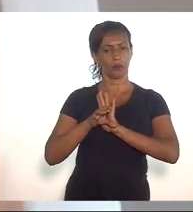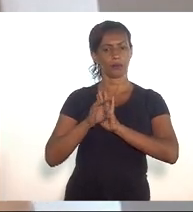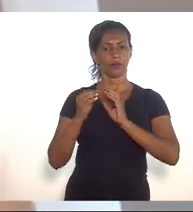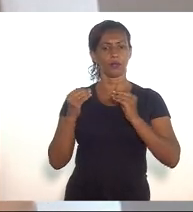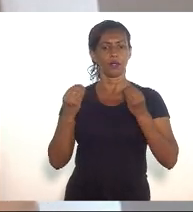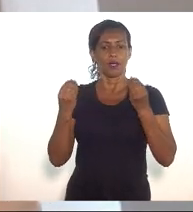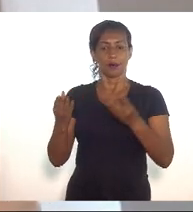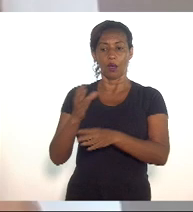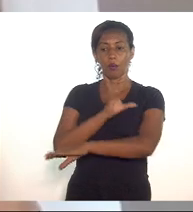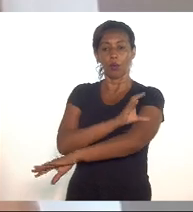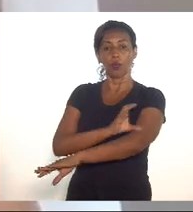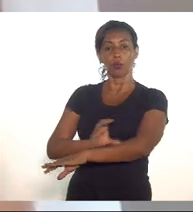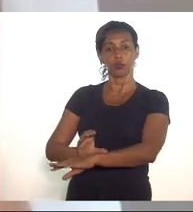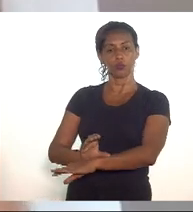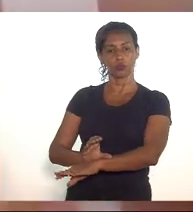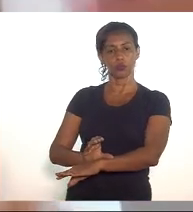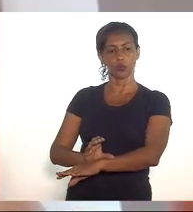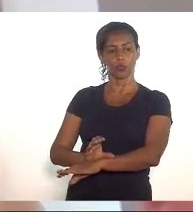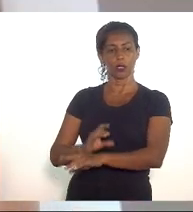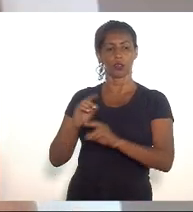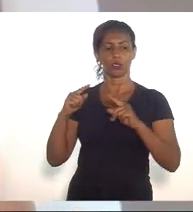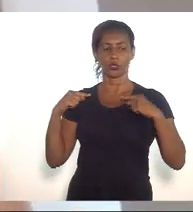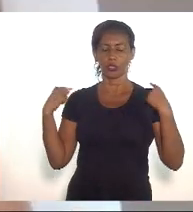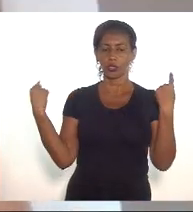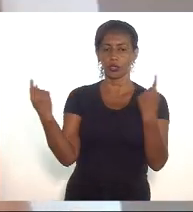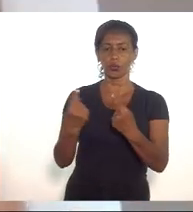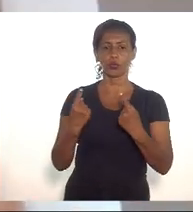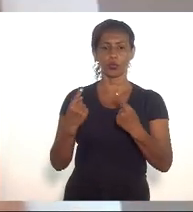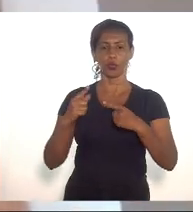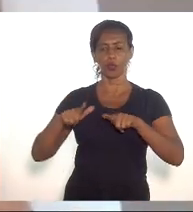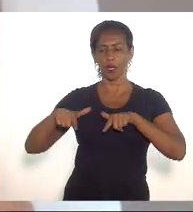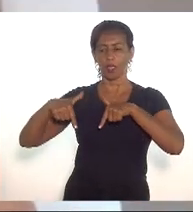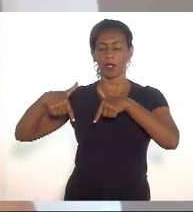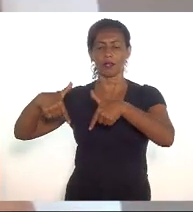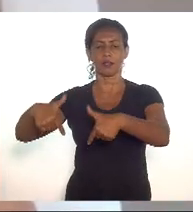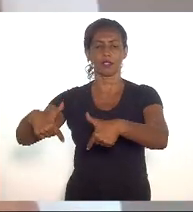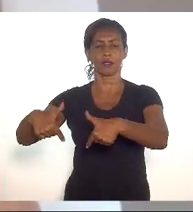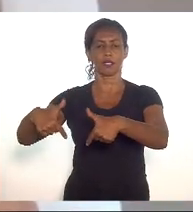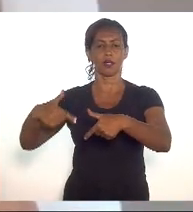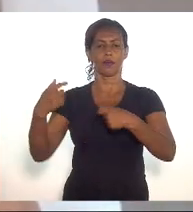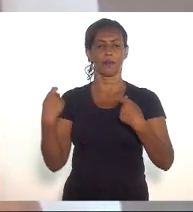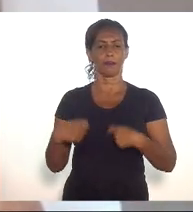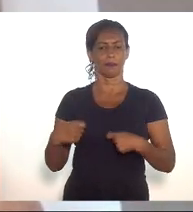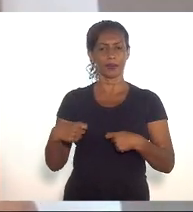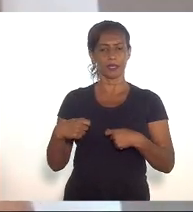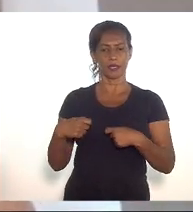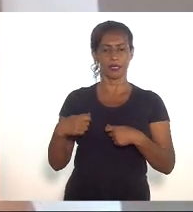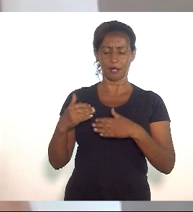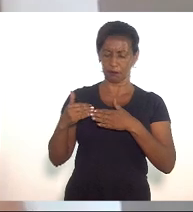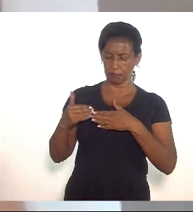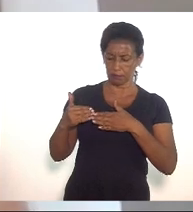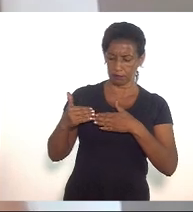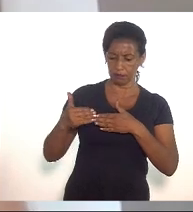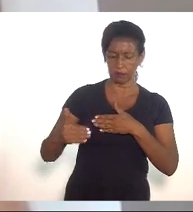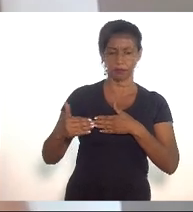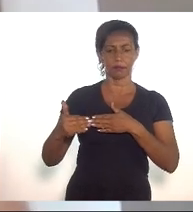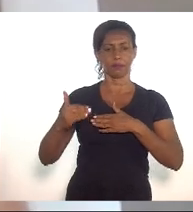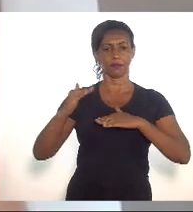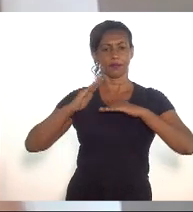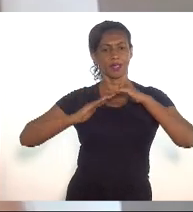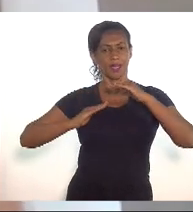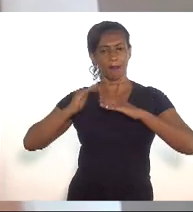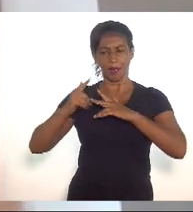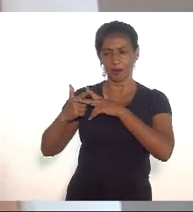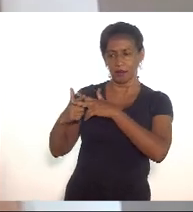implantar uma cultura de que toda ação precisa ter uma reação medida, mensurável e capaz de ser